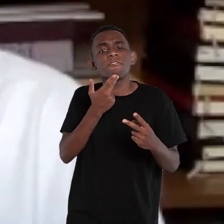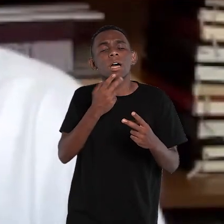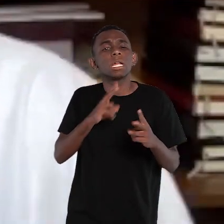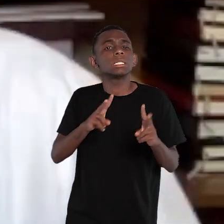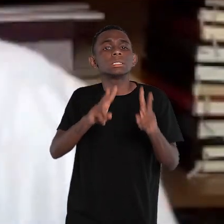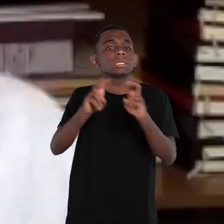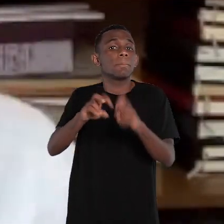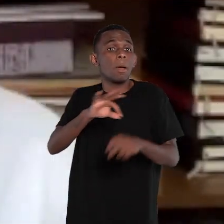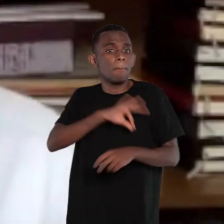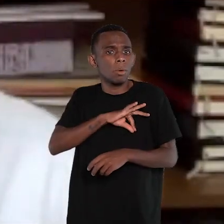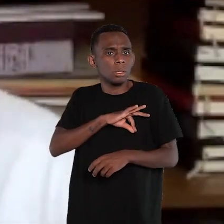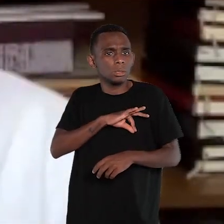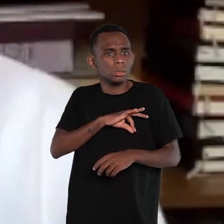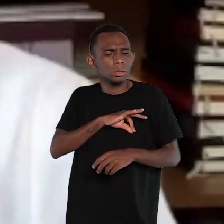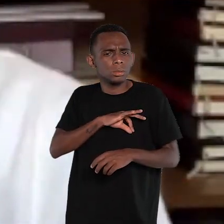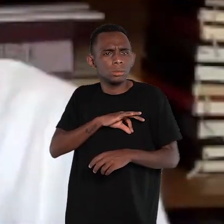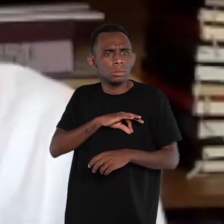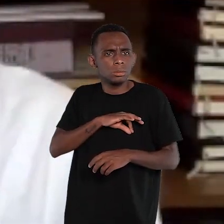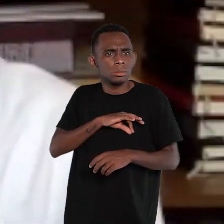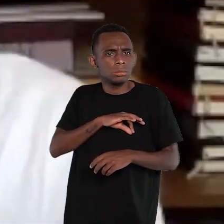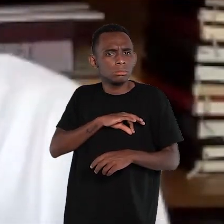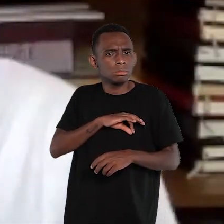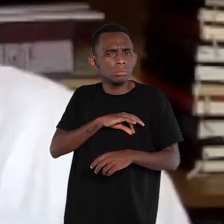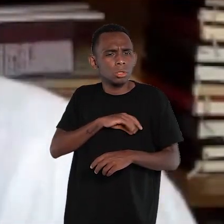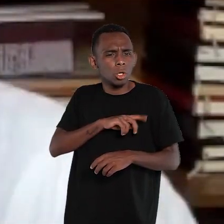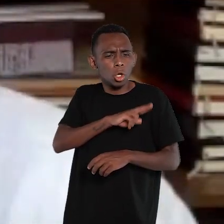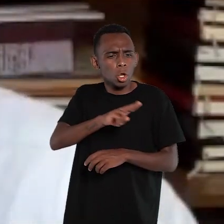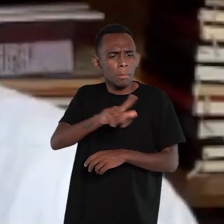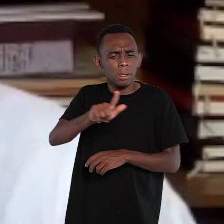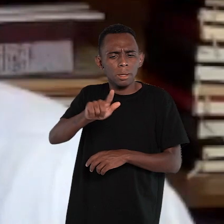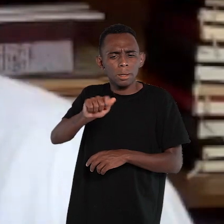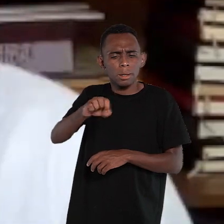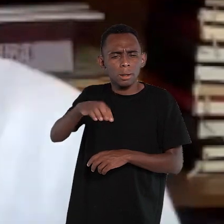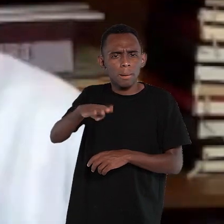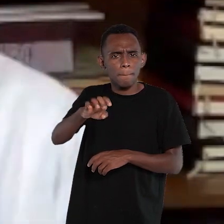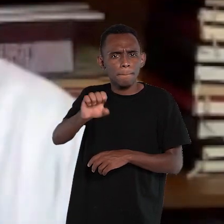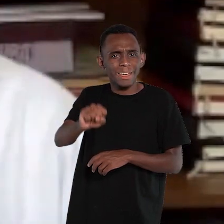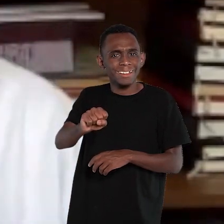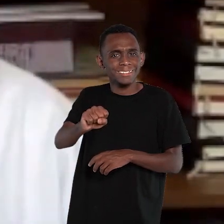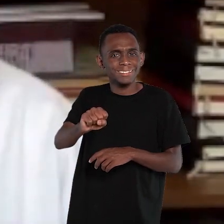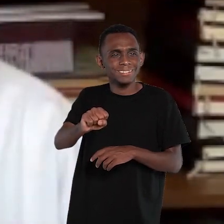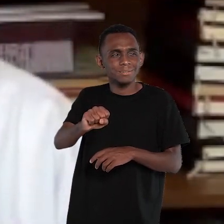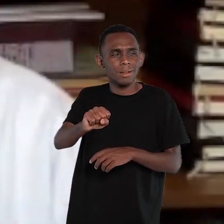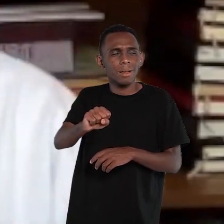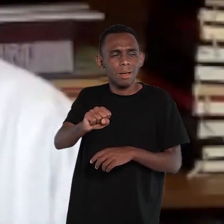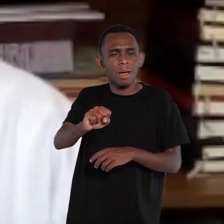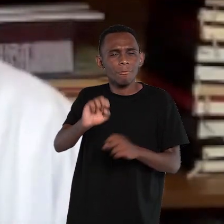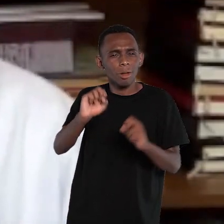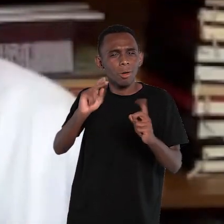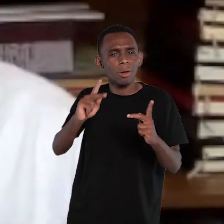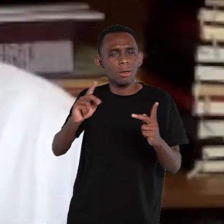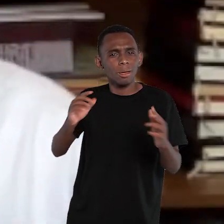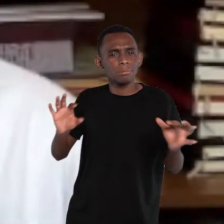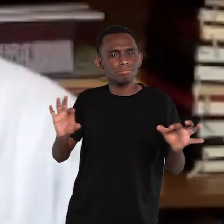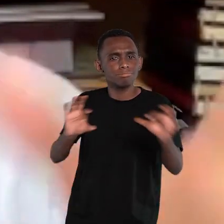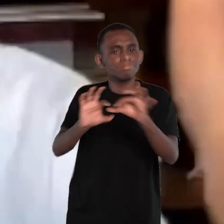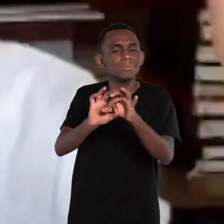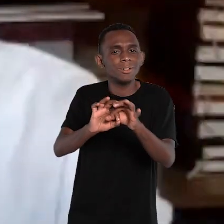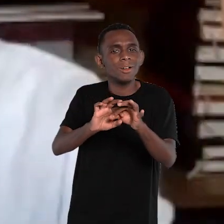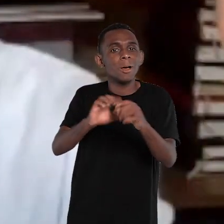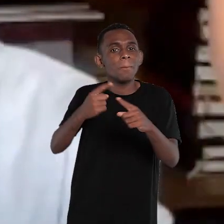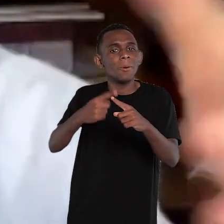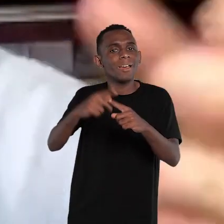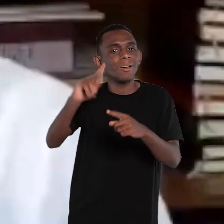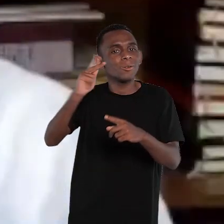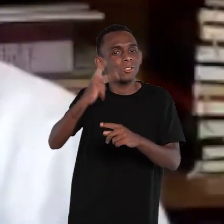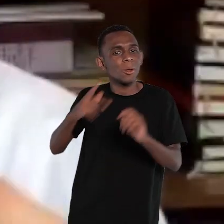disse, os gambés vão lá. E eu voltei para trás, eu falei, chama Gambés, porque era uma história de polícia em São Paulo. Então o nome de